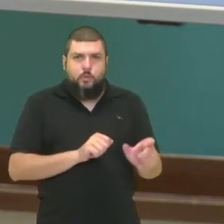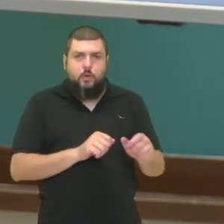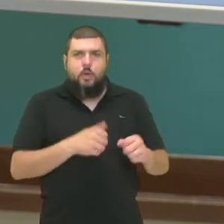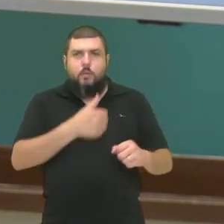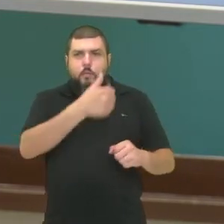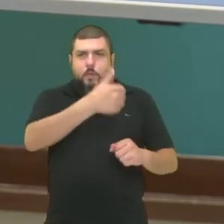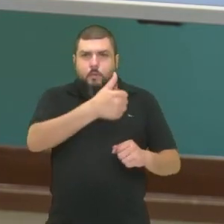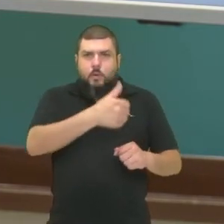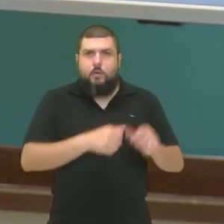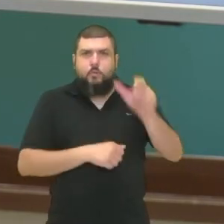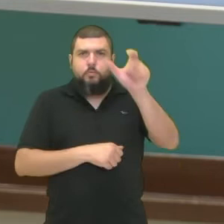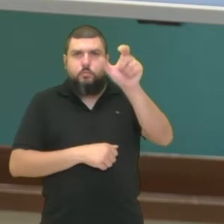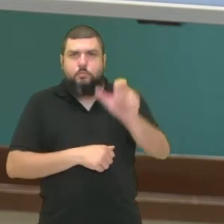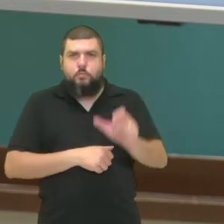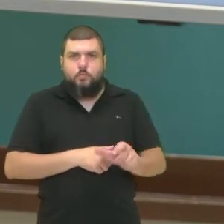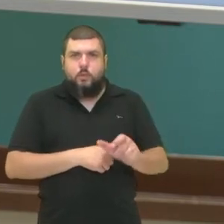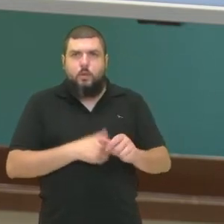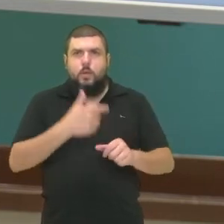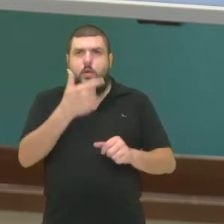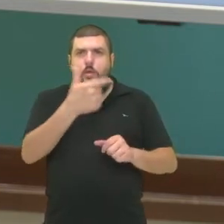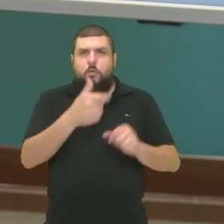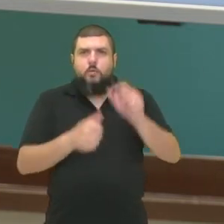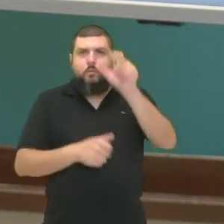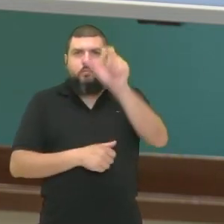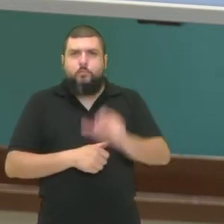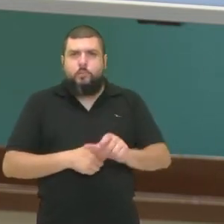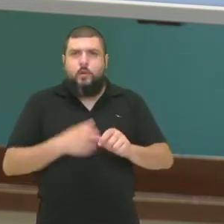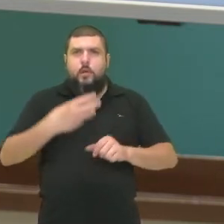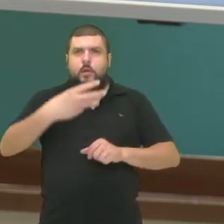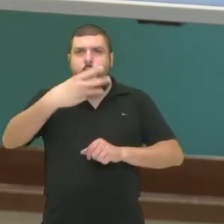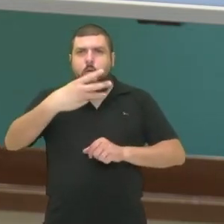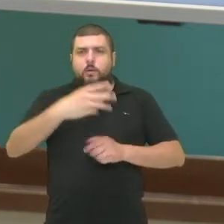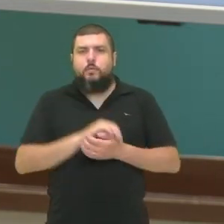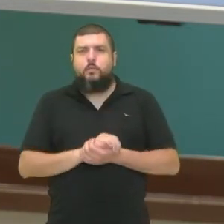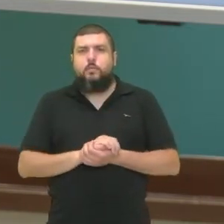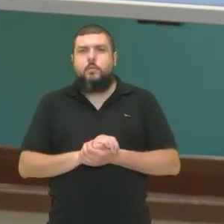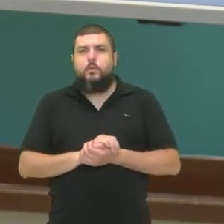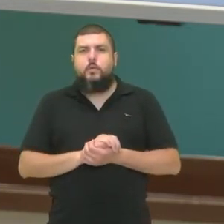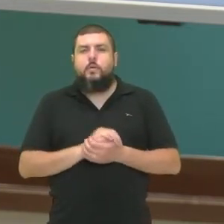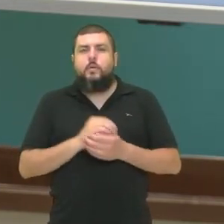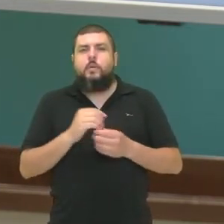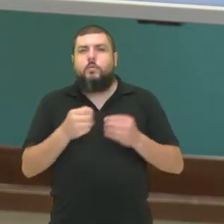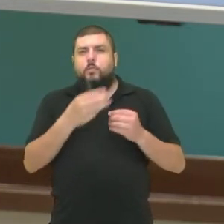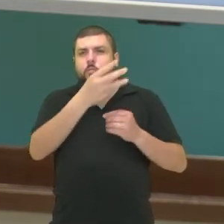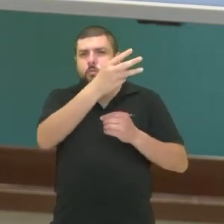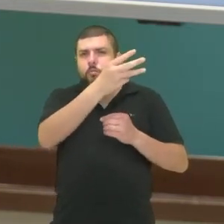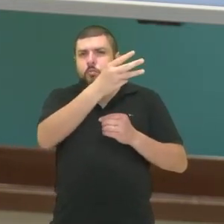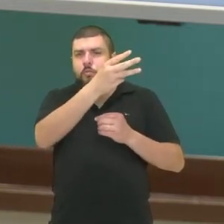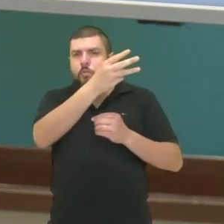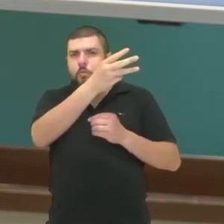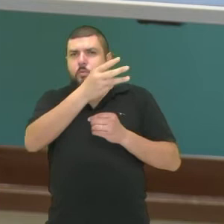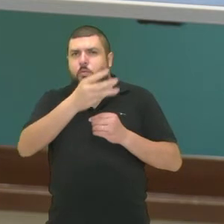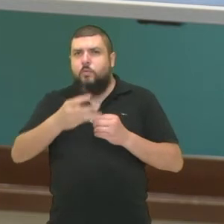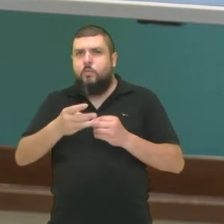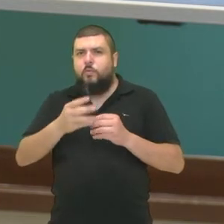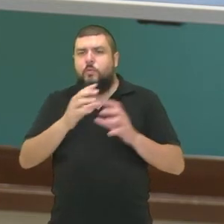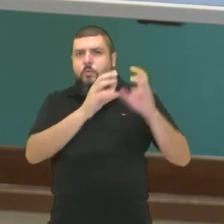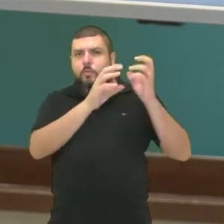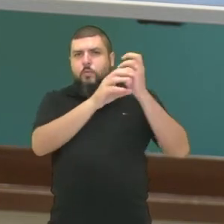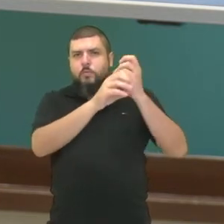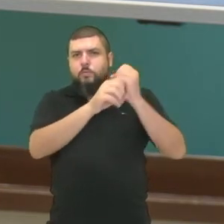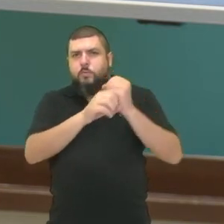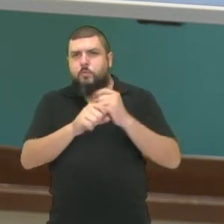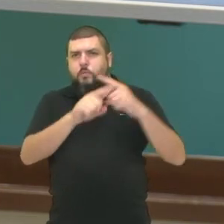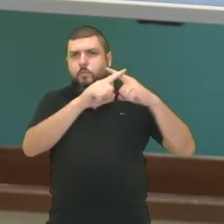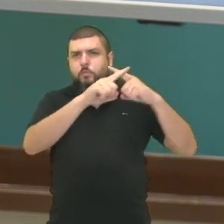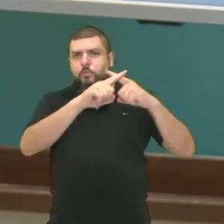as diagonais principais aqui, menos 1, menos 14 e 3 positivo. Agora,